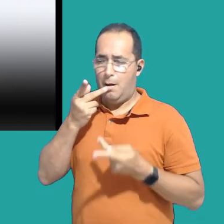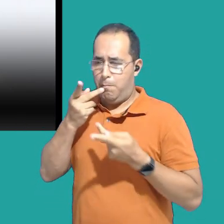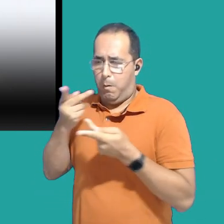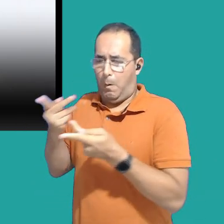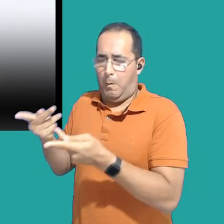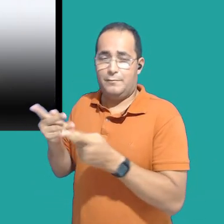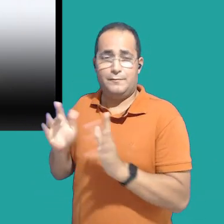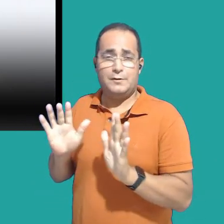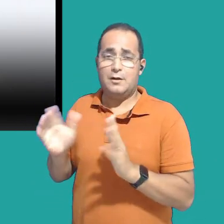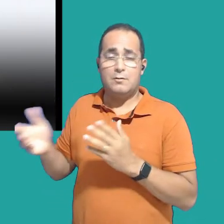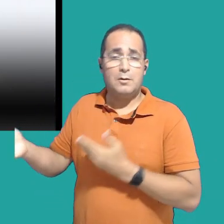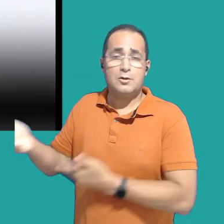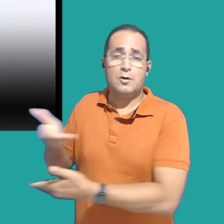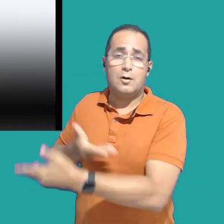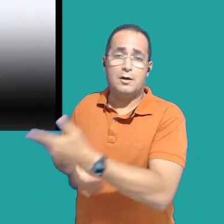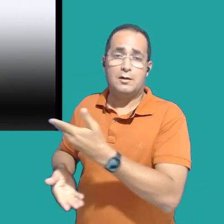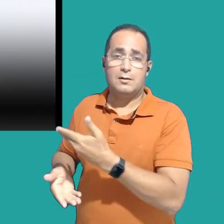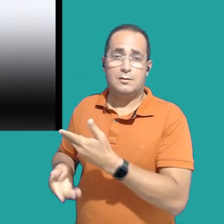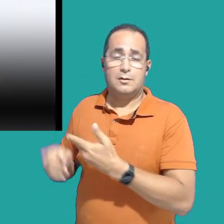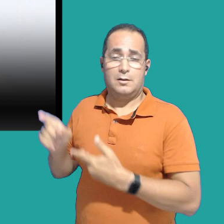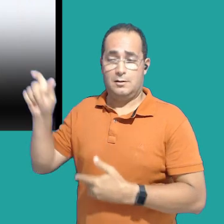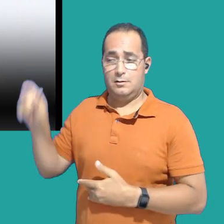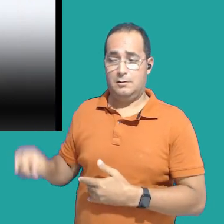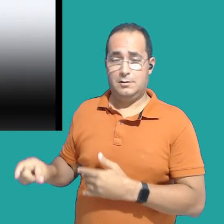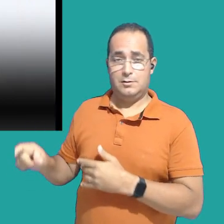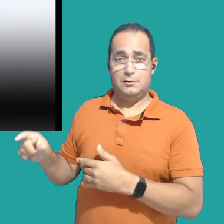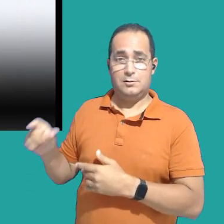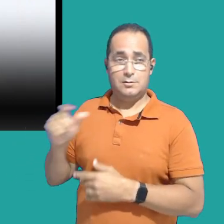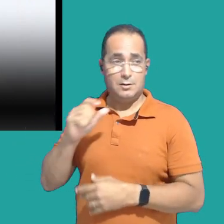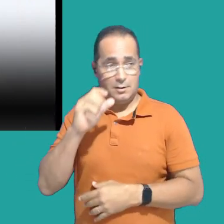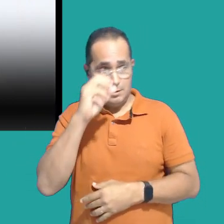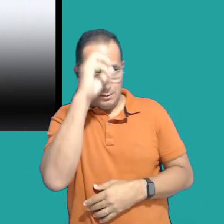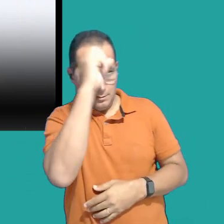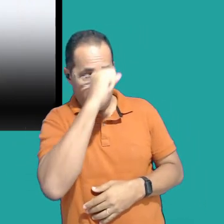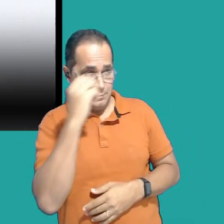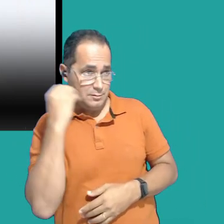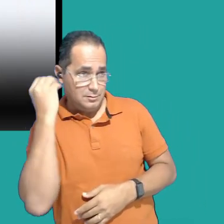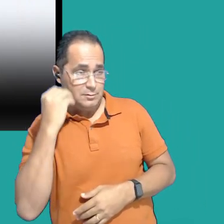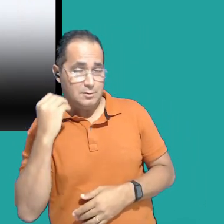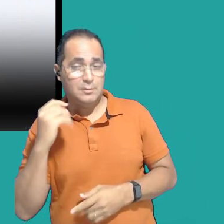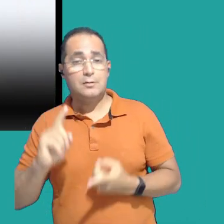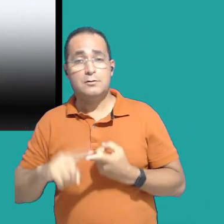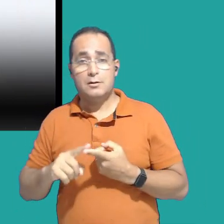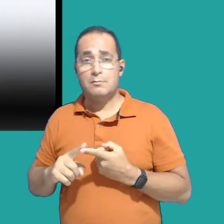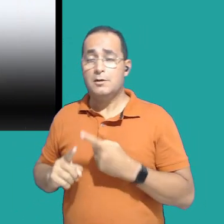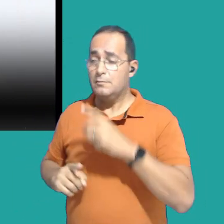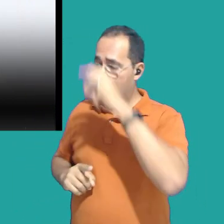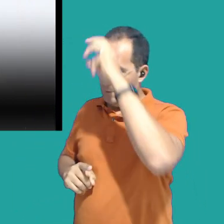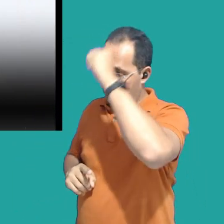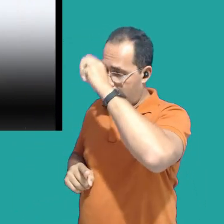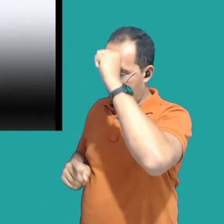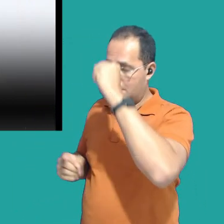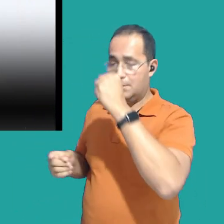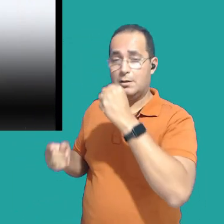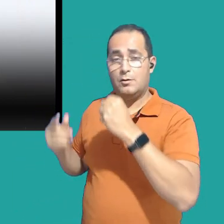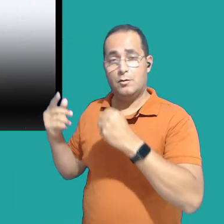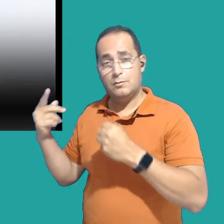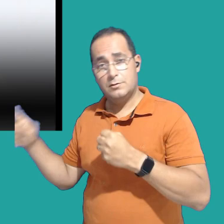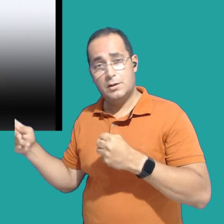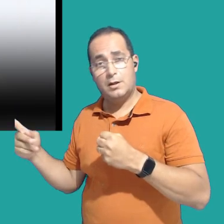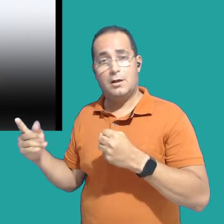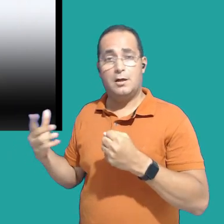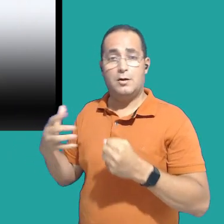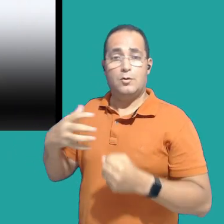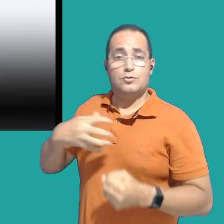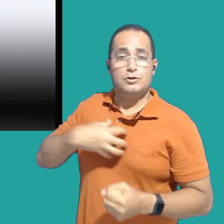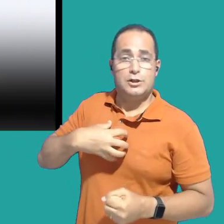Sim. Porque é uma troca, né? Ao mesmo tempo que a pessoa está aprendendo a lidar comigo, eu também vou aprender a lidar com ela, com o ritmo